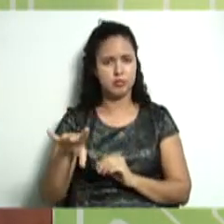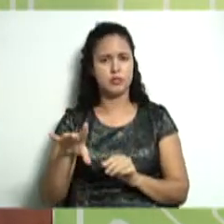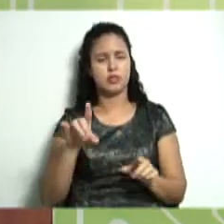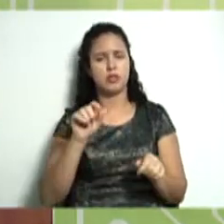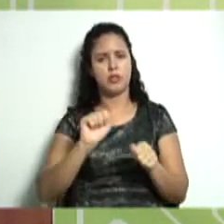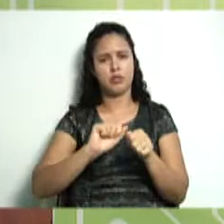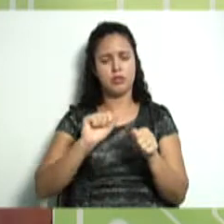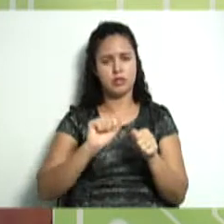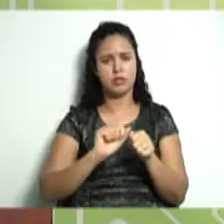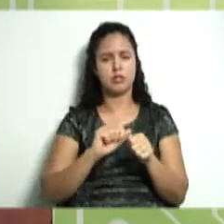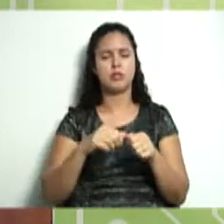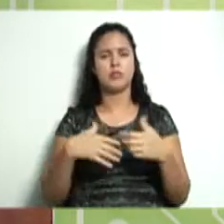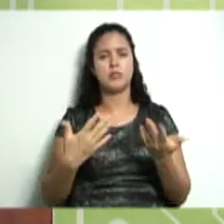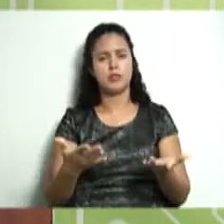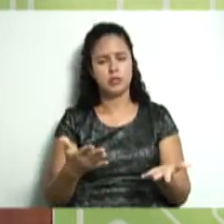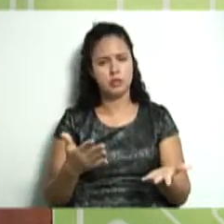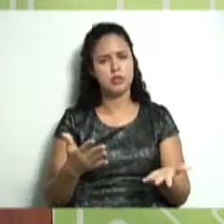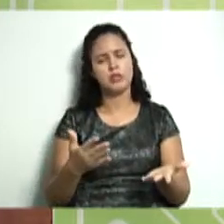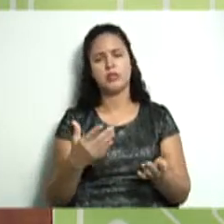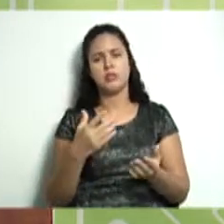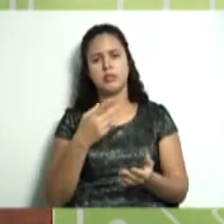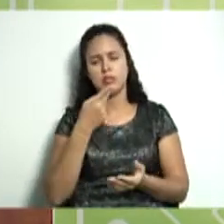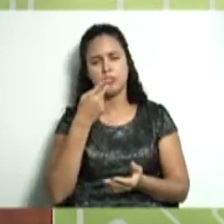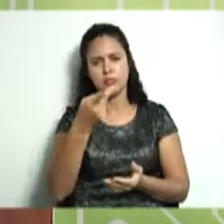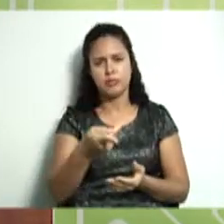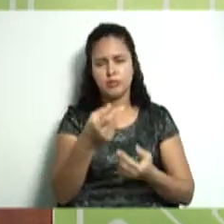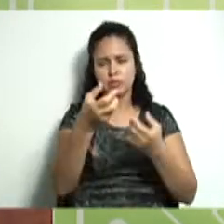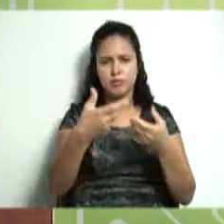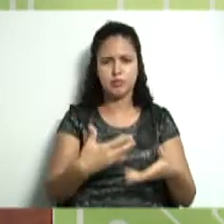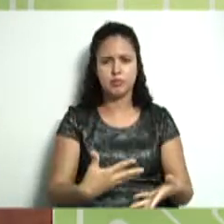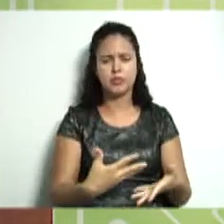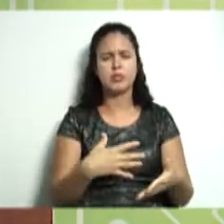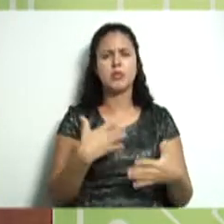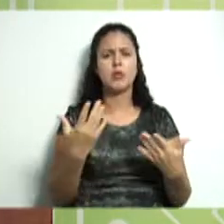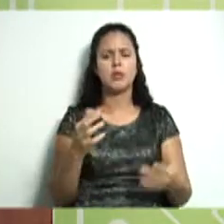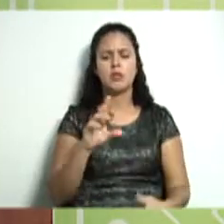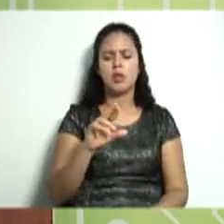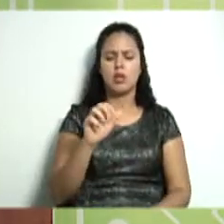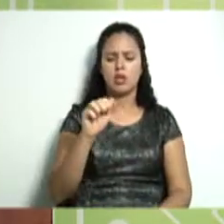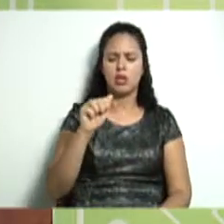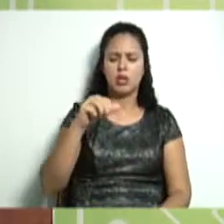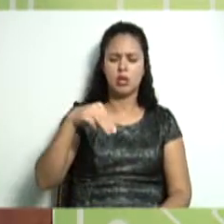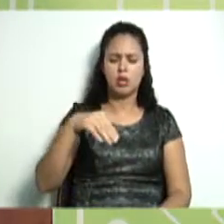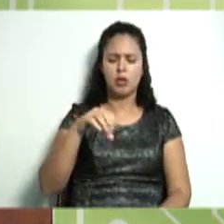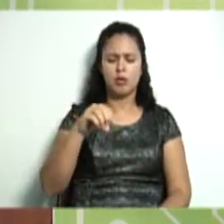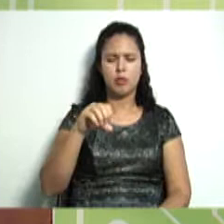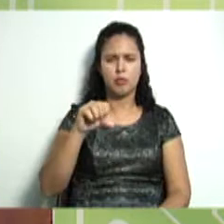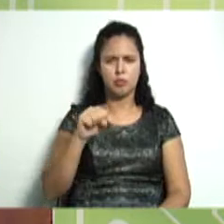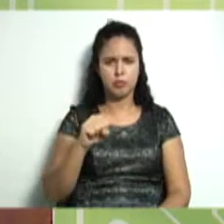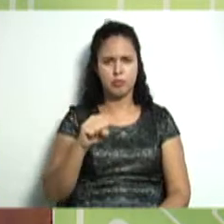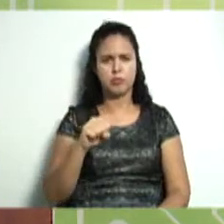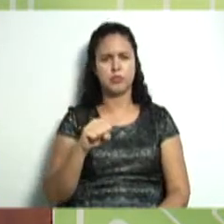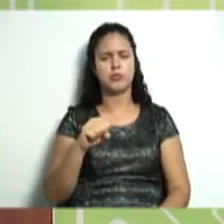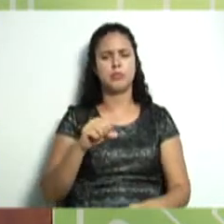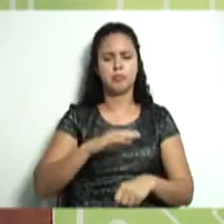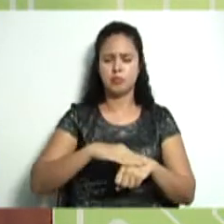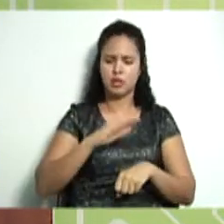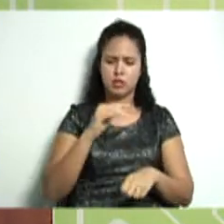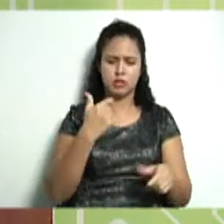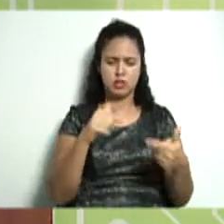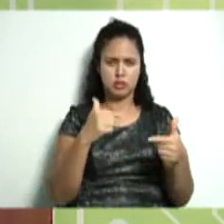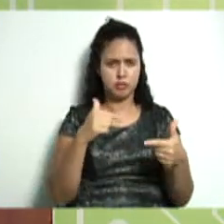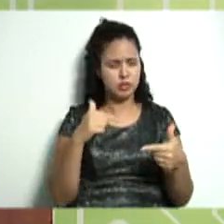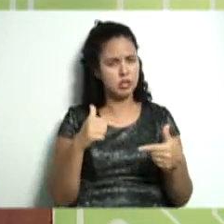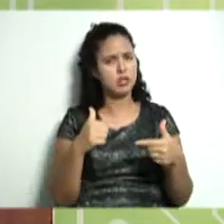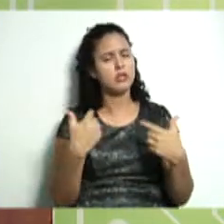fazer quando a gente trata qual que é o ramo que mais emprega. Então, pensar, quando eu emprego mais, eu gero mais o